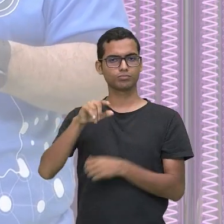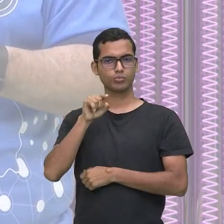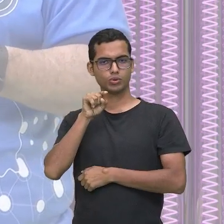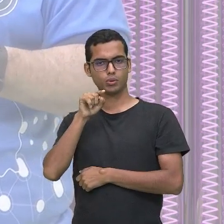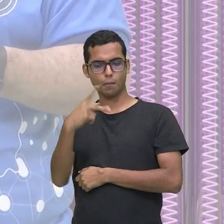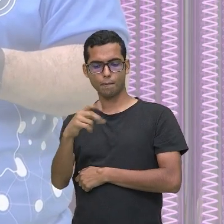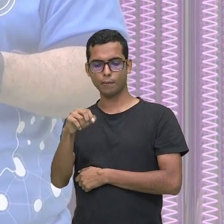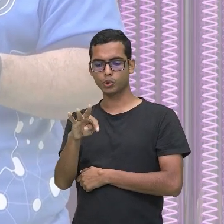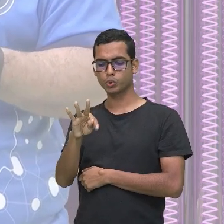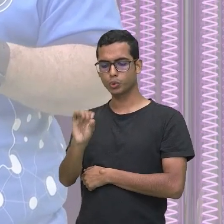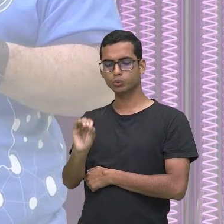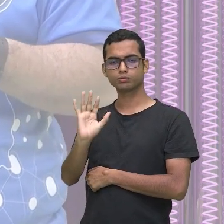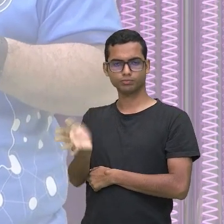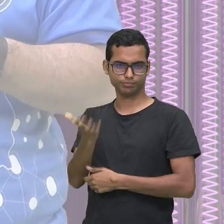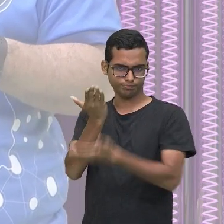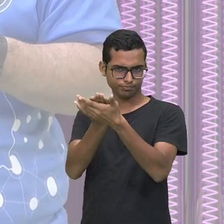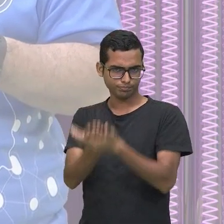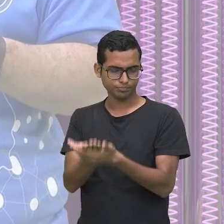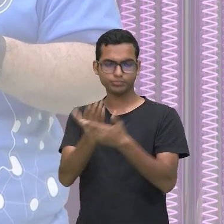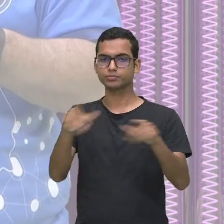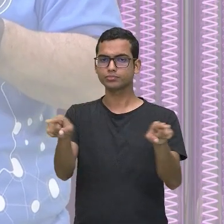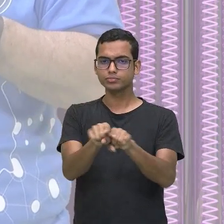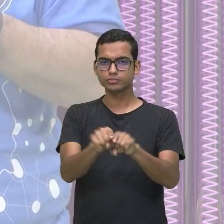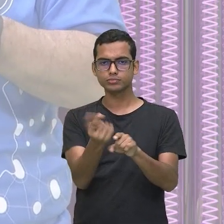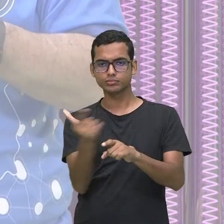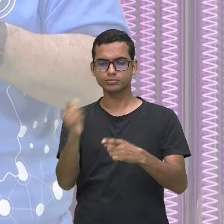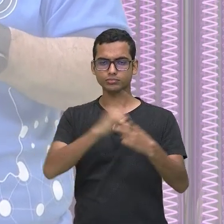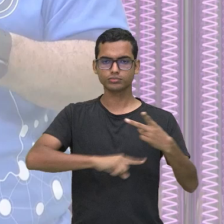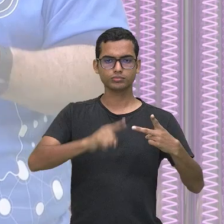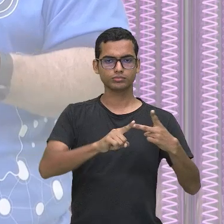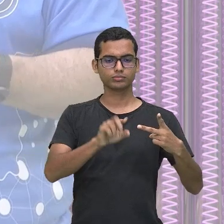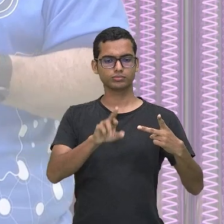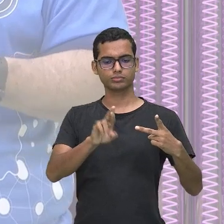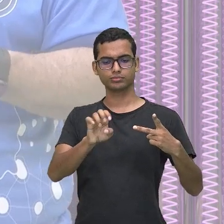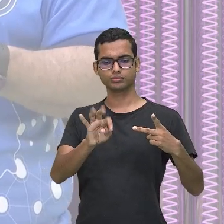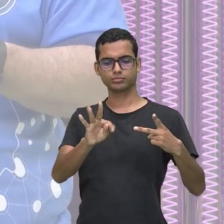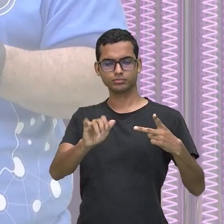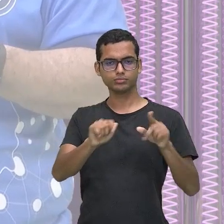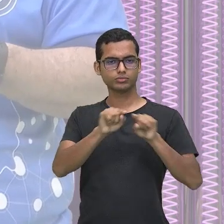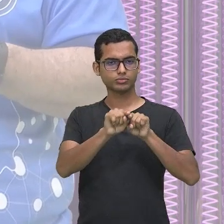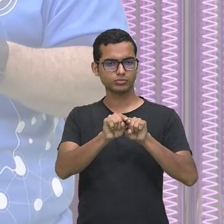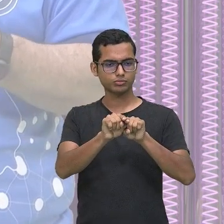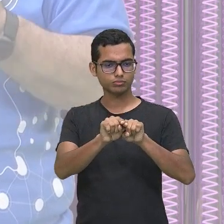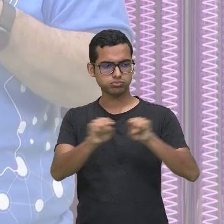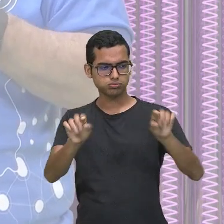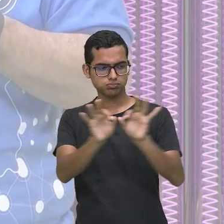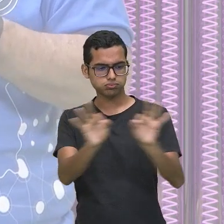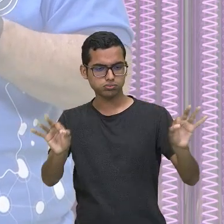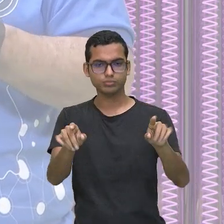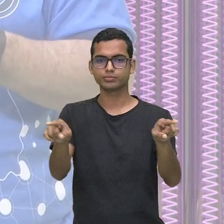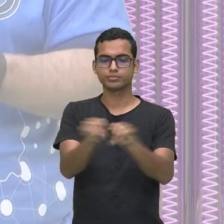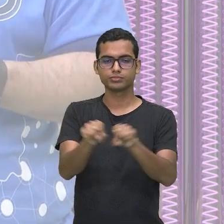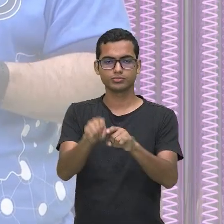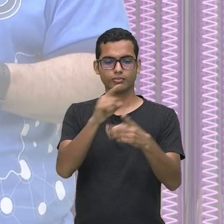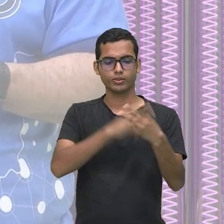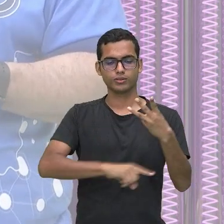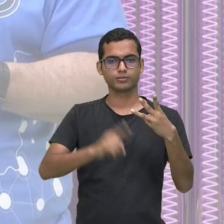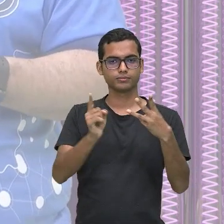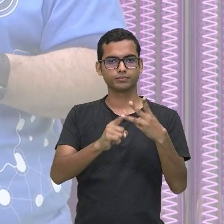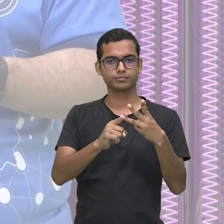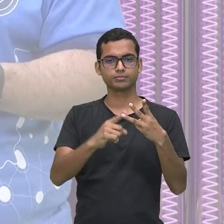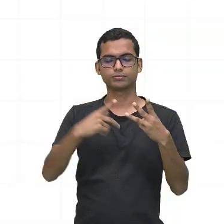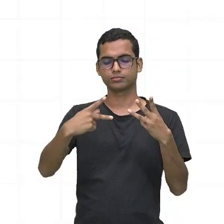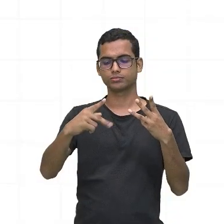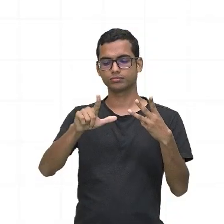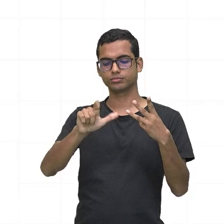viu aqui comigo, outra noção primitiva de reta e a outra noção primitiva de plano. Nós vamos abordar